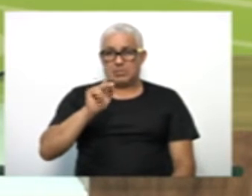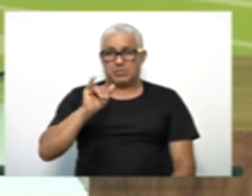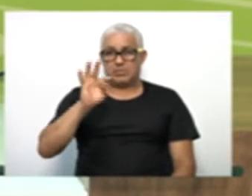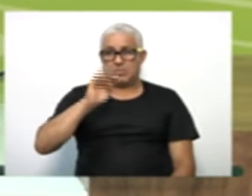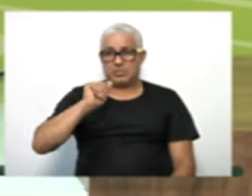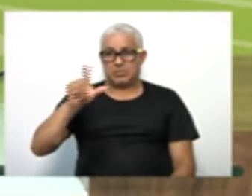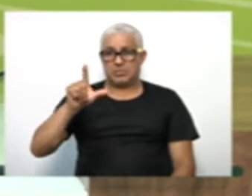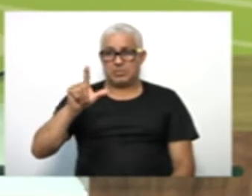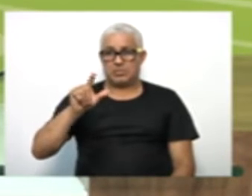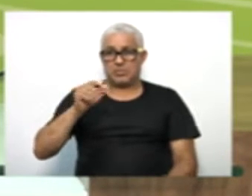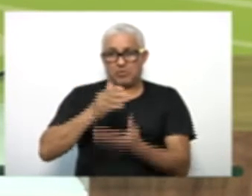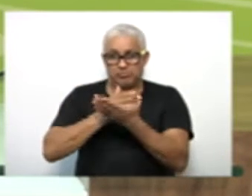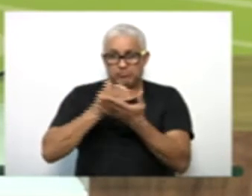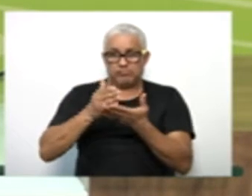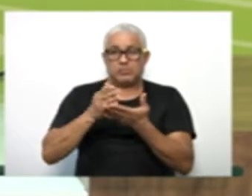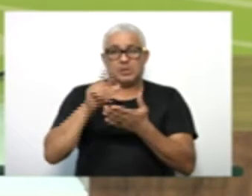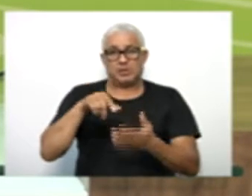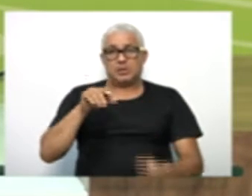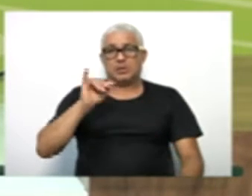questão do investimento.